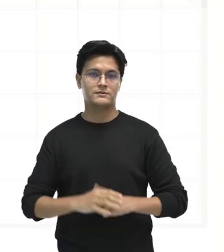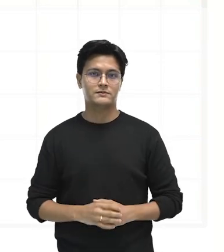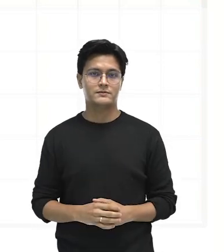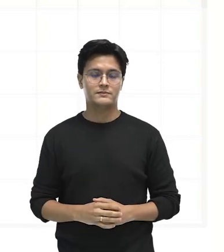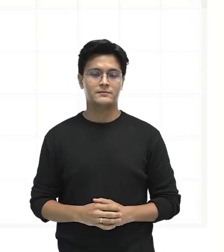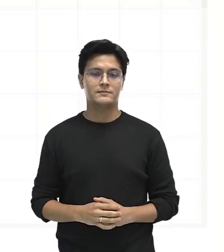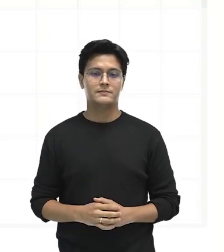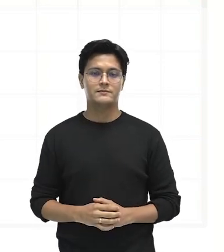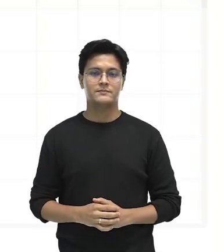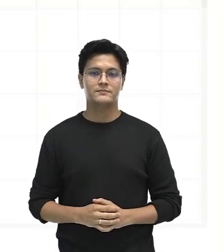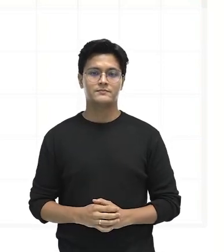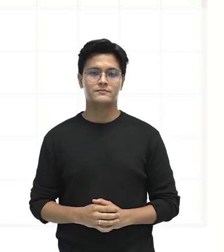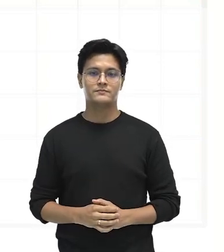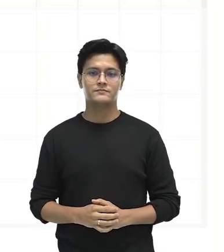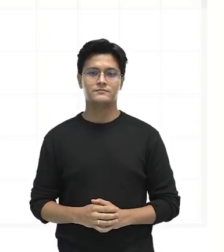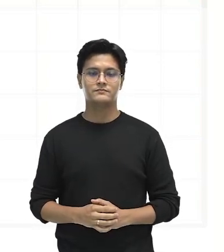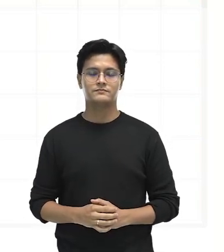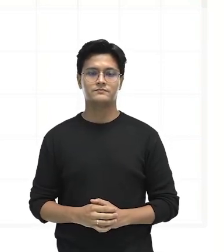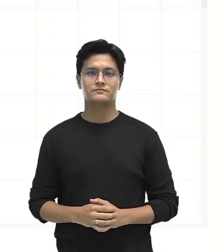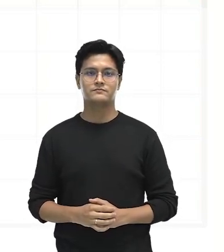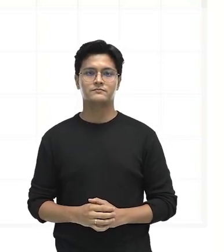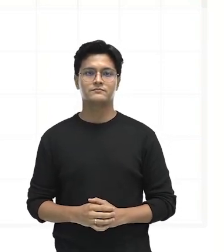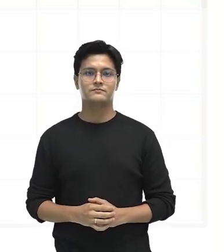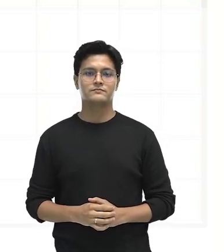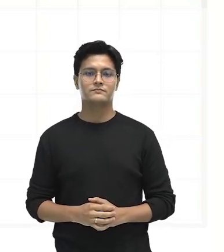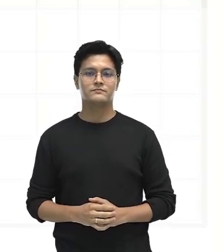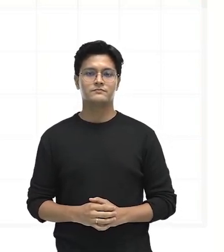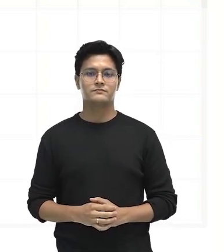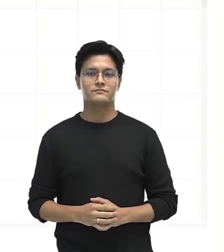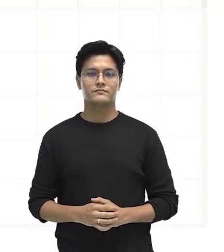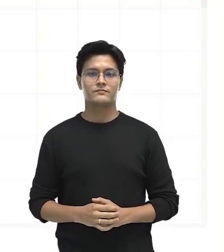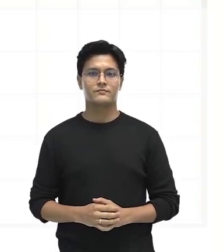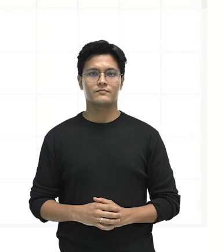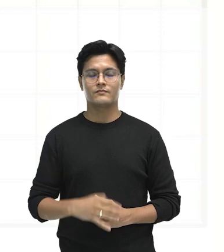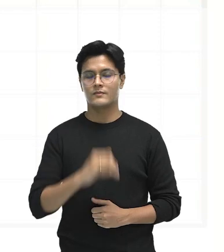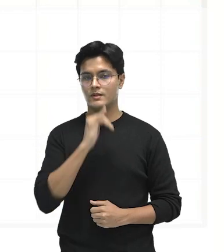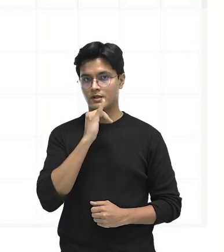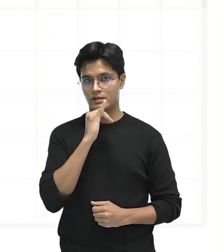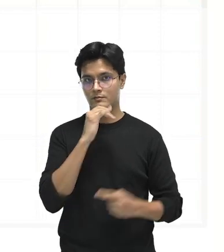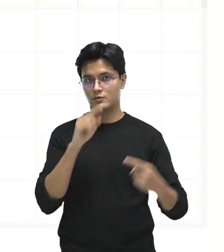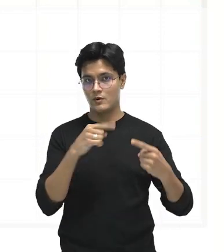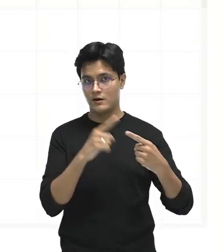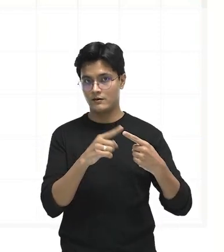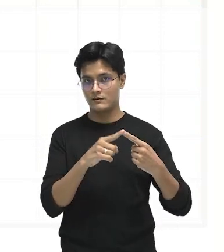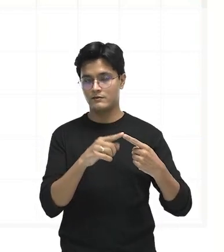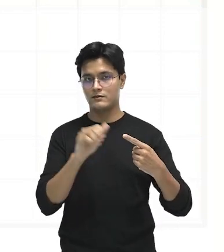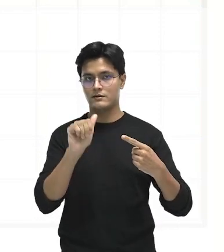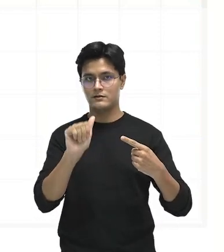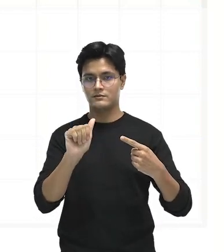Vamos multiplicar os números que estão nas diagonais aí. Então, letra A.